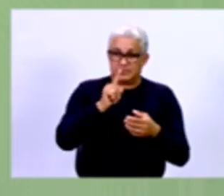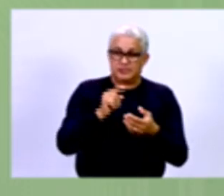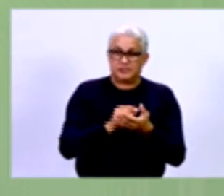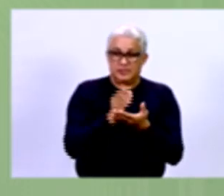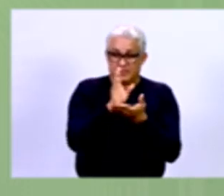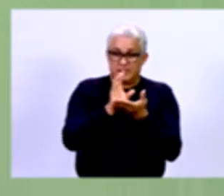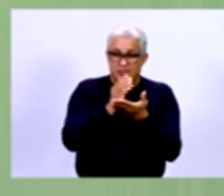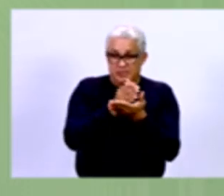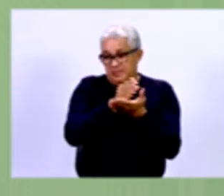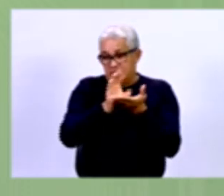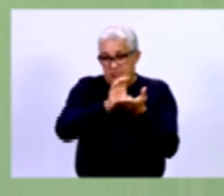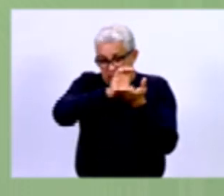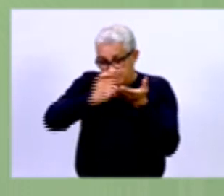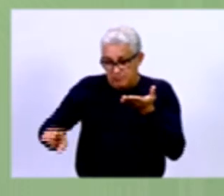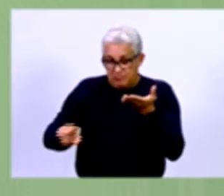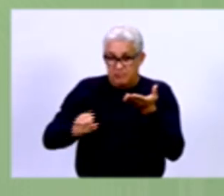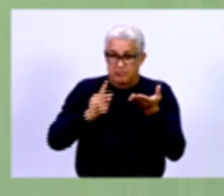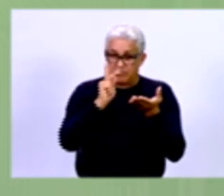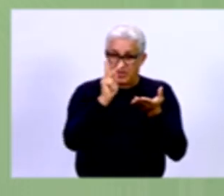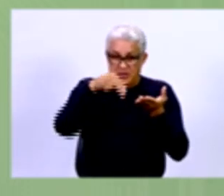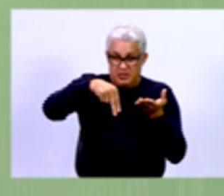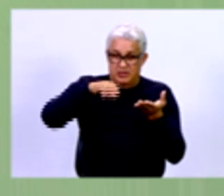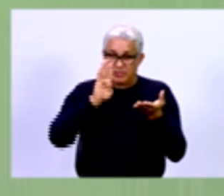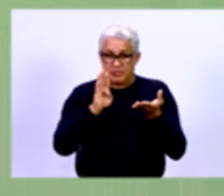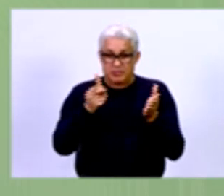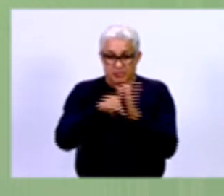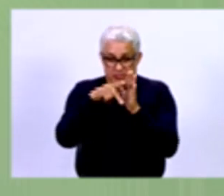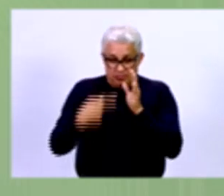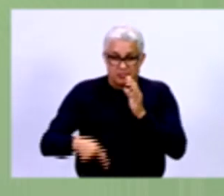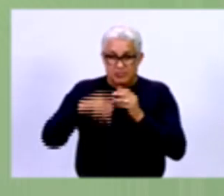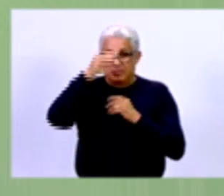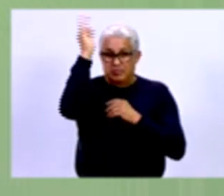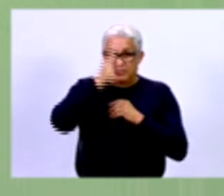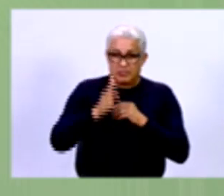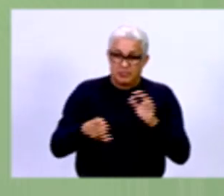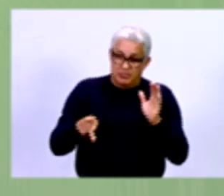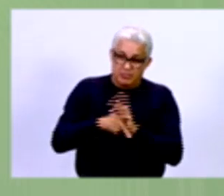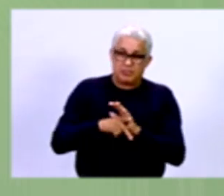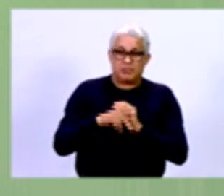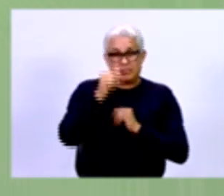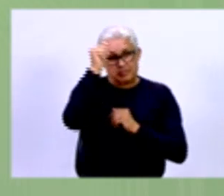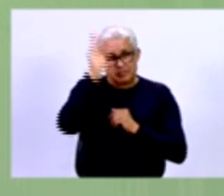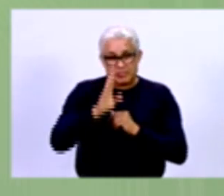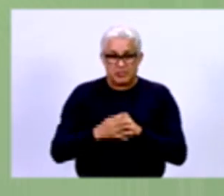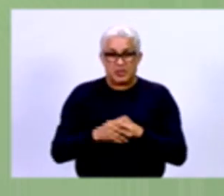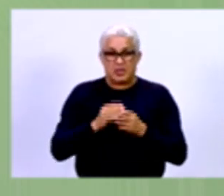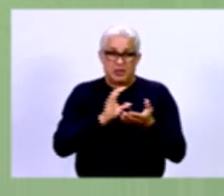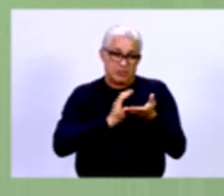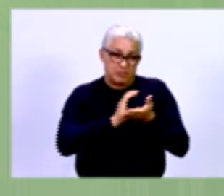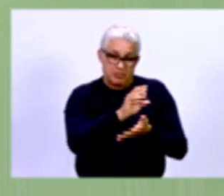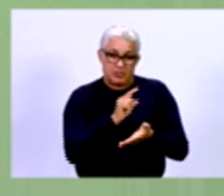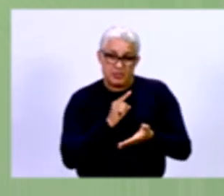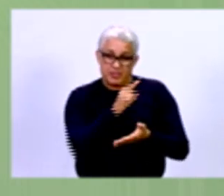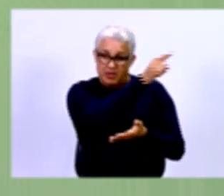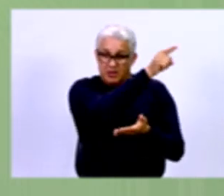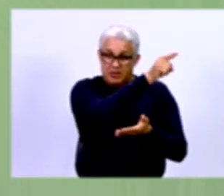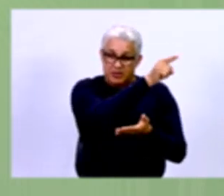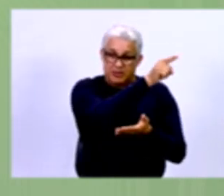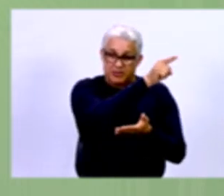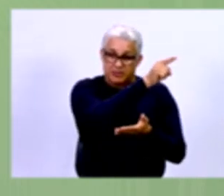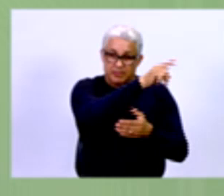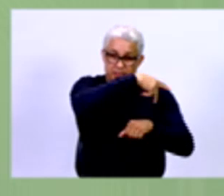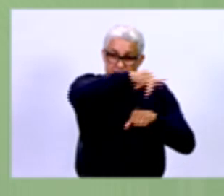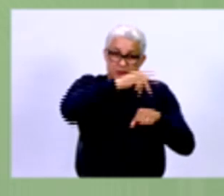ela não é remuneração de fator de produção de proprietários nacionais. Ela está remunerando o capital de